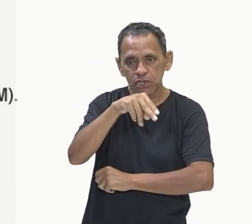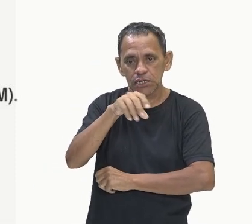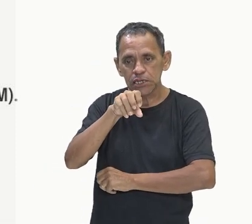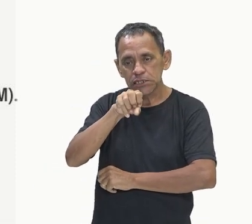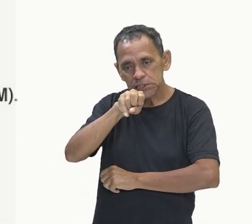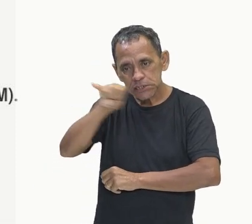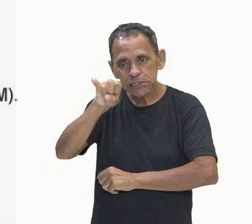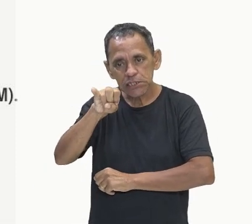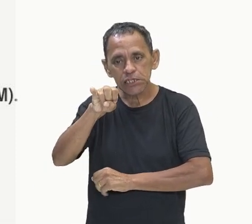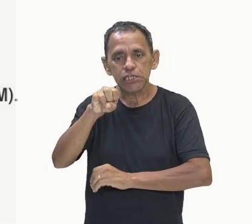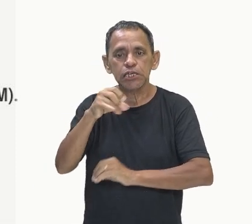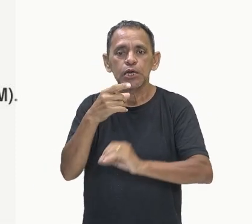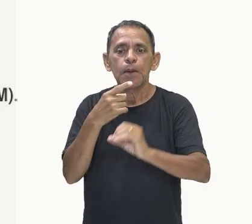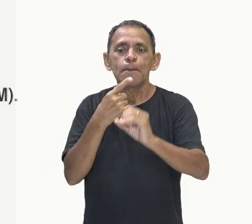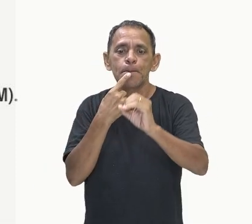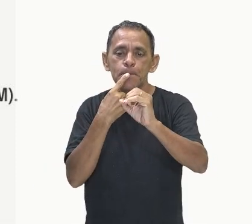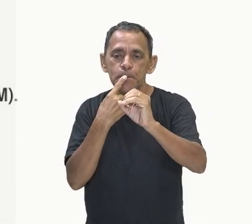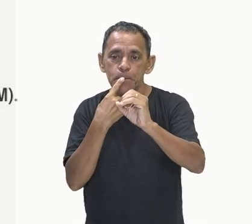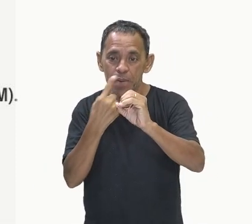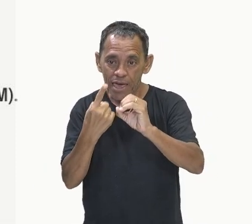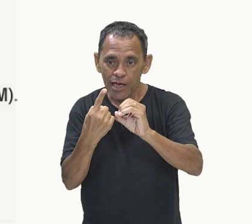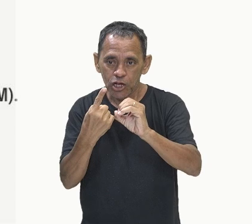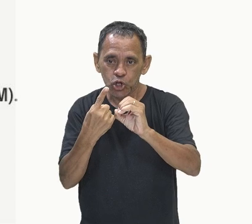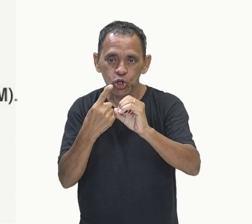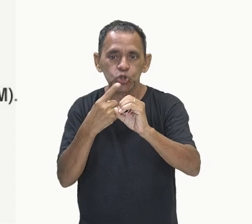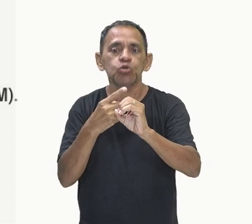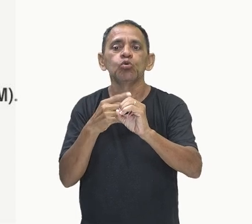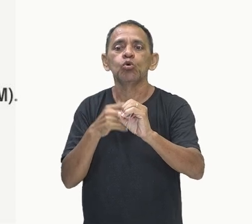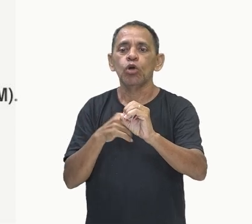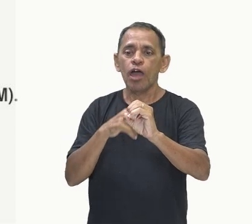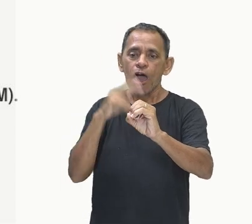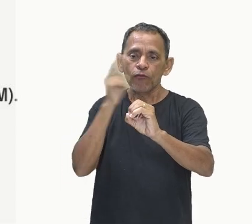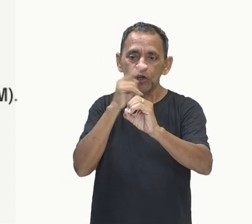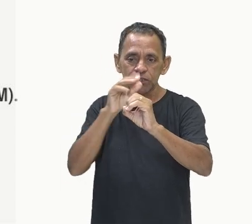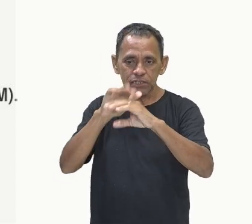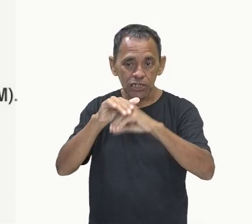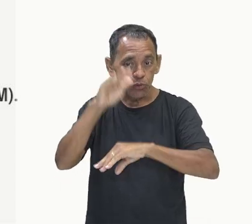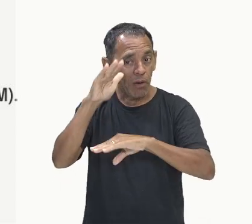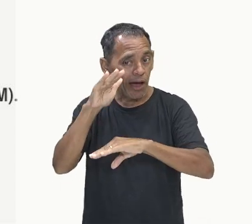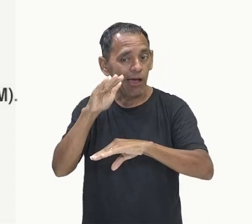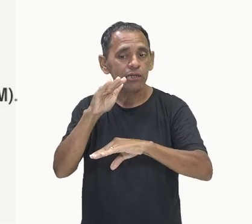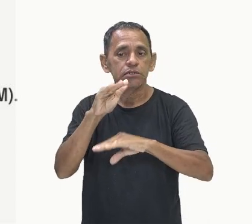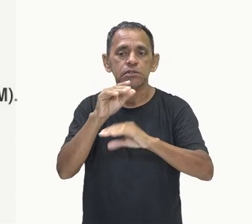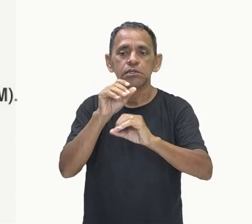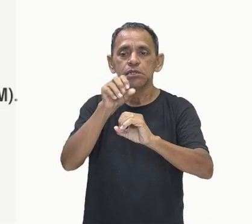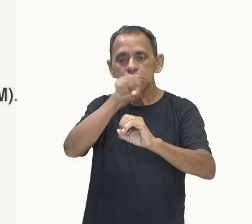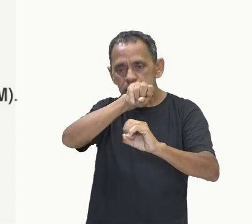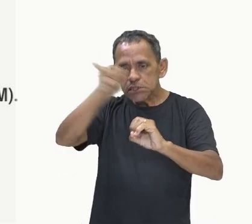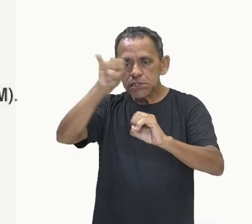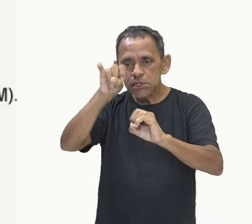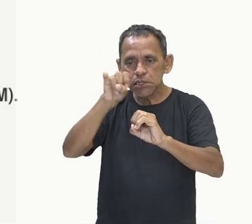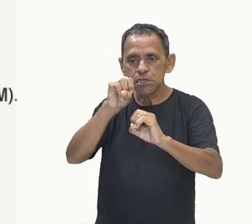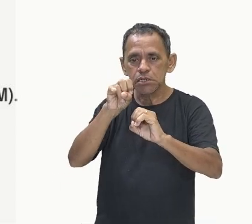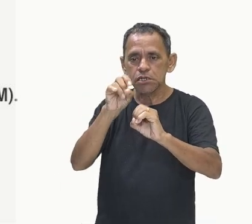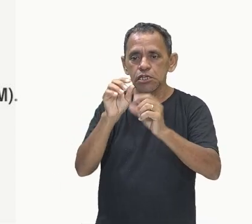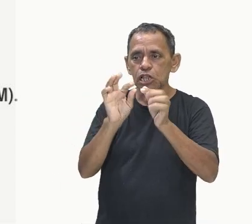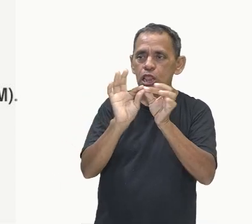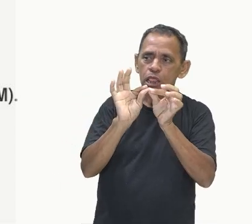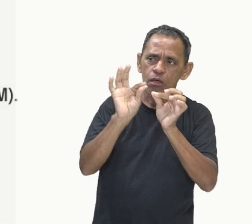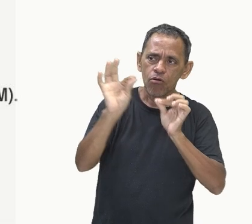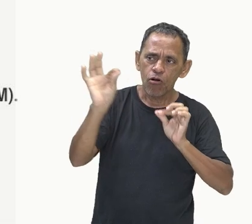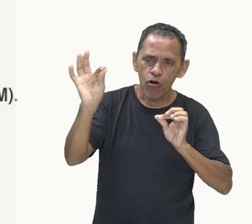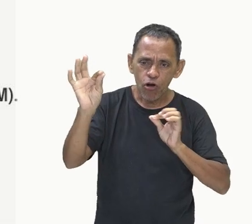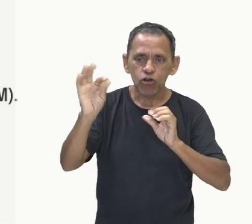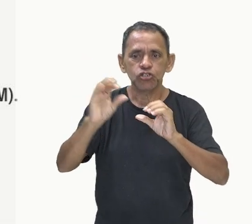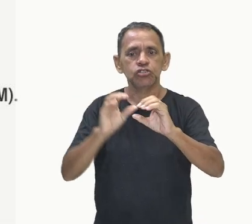o movimento é um movimento conservativo, lá da Terra ao redor do Sol, a gente tem energia